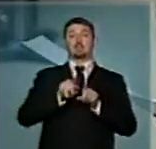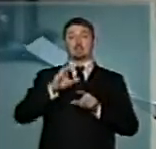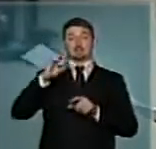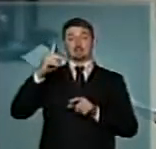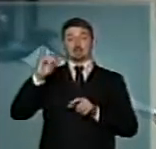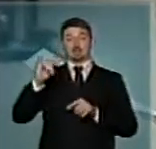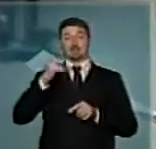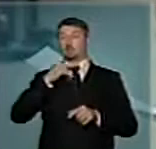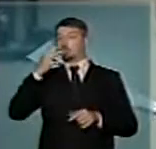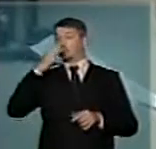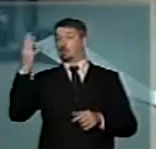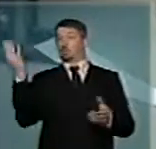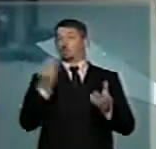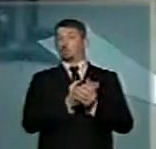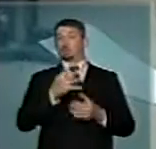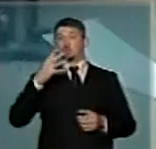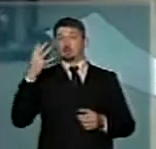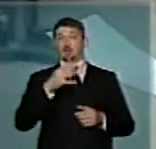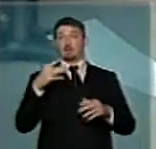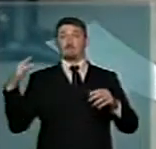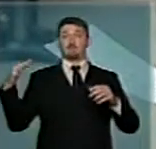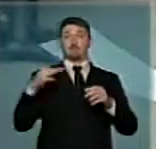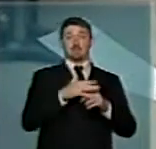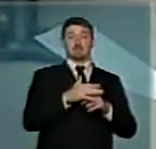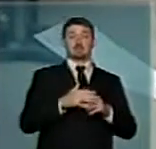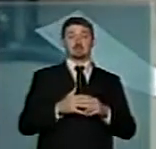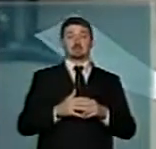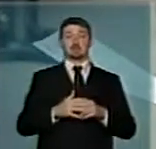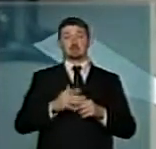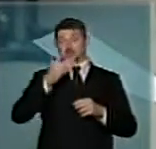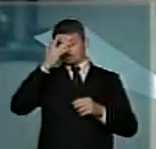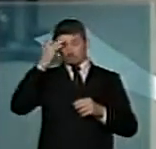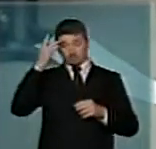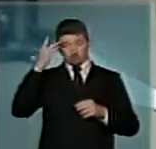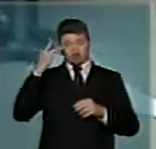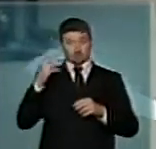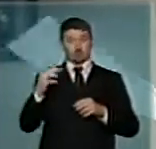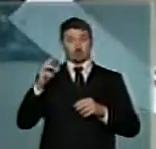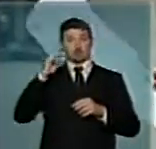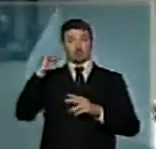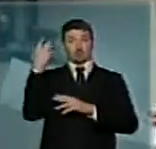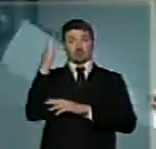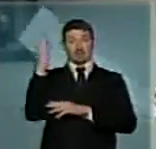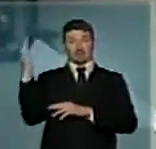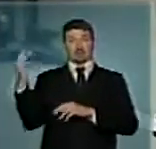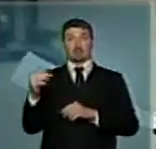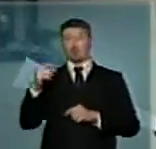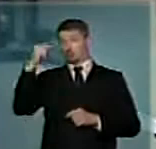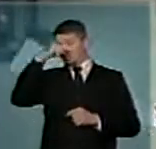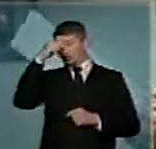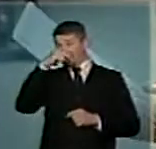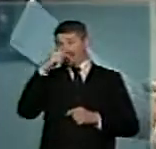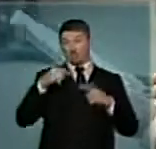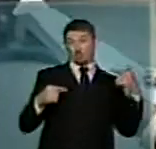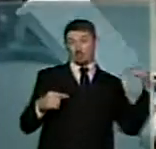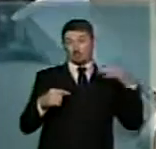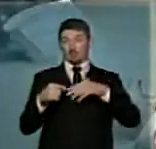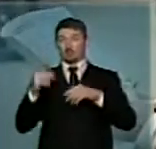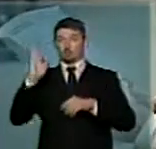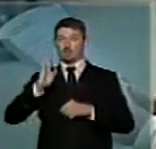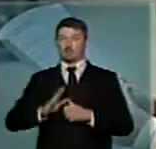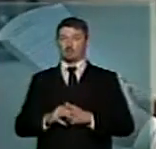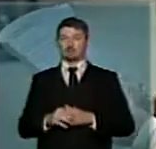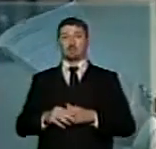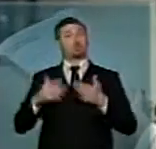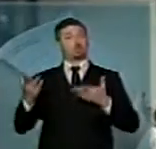estão denunciando a invasão de madeireiros e paramilitares peruanos em terras brasileiras. Portanto, nós